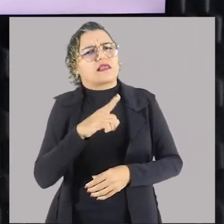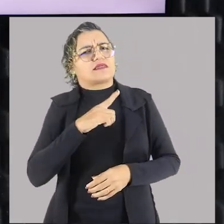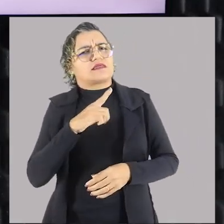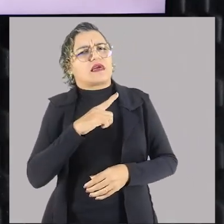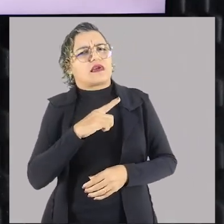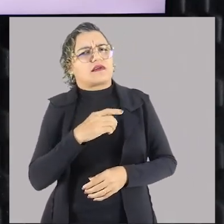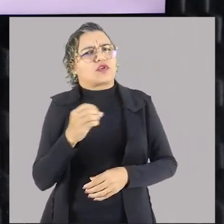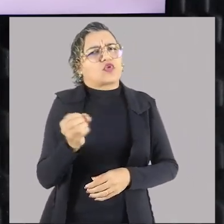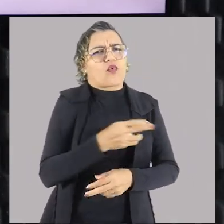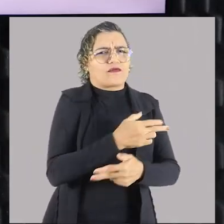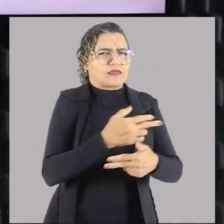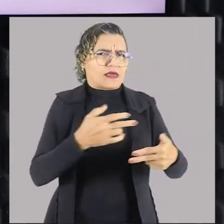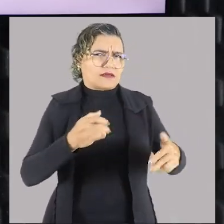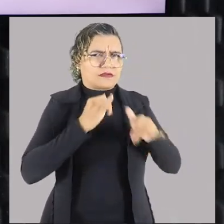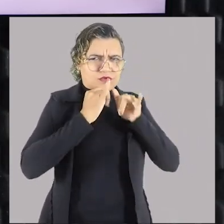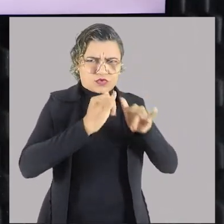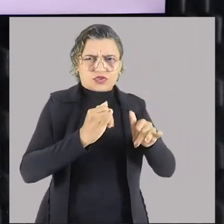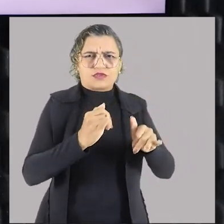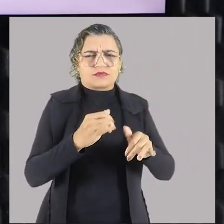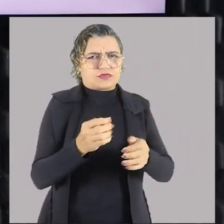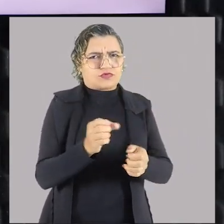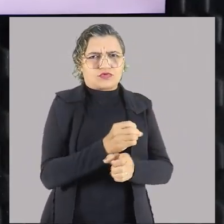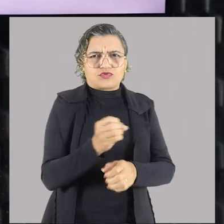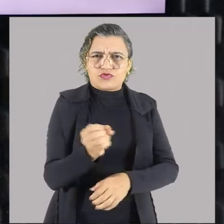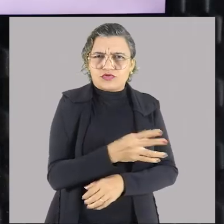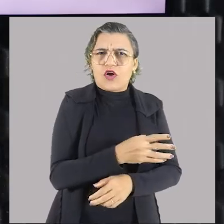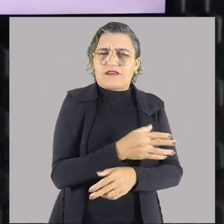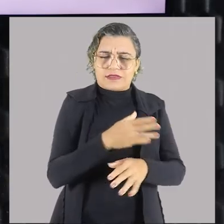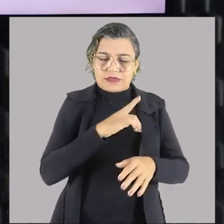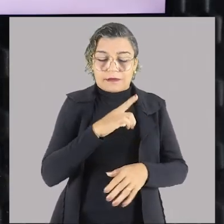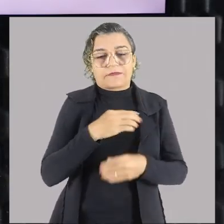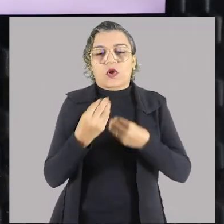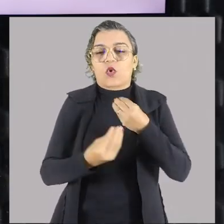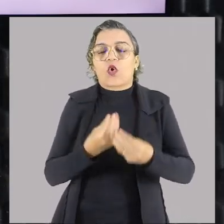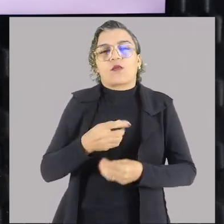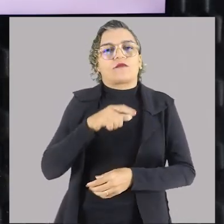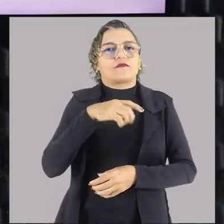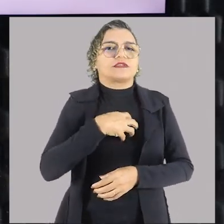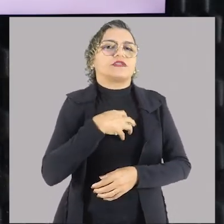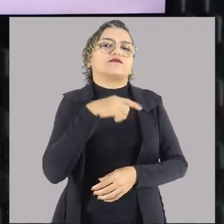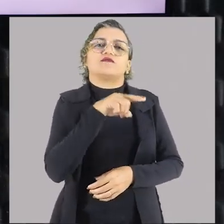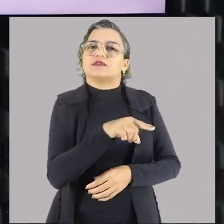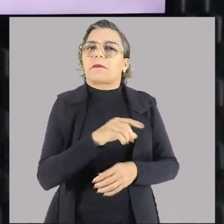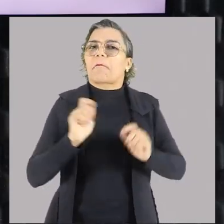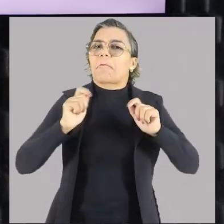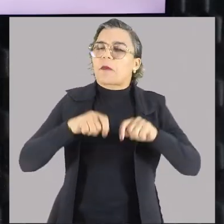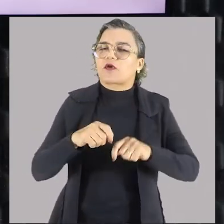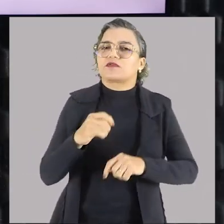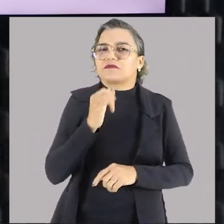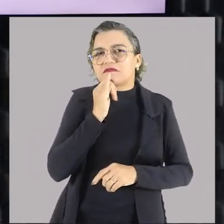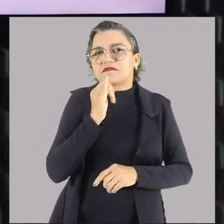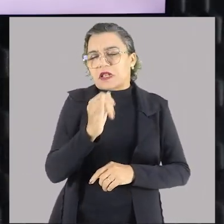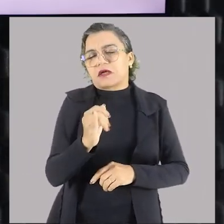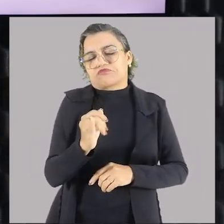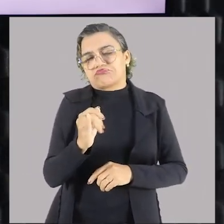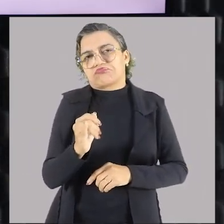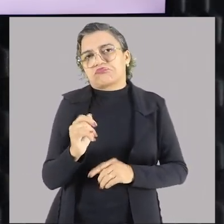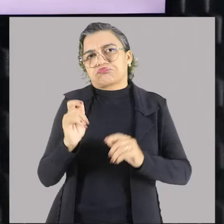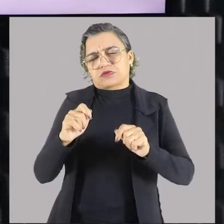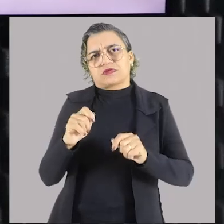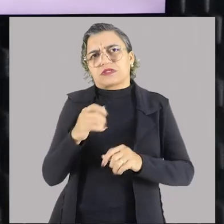bom? E olha a resposta, né? Como está você? Como você está? Você pode dizer fine, que é tô bem. Você